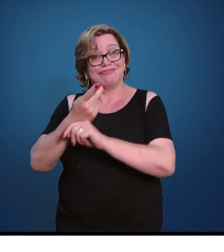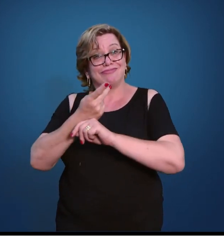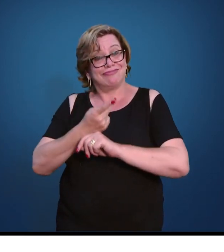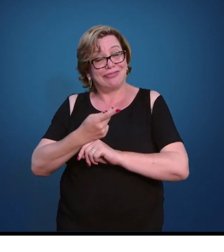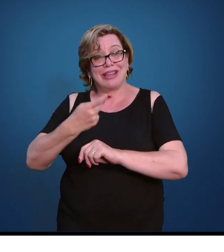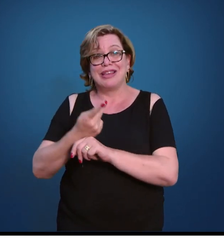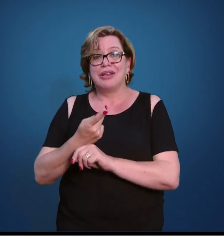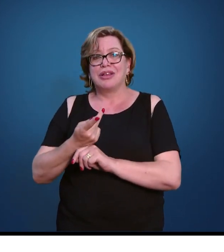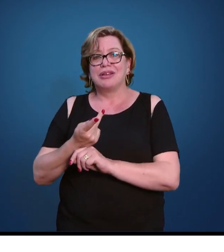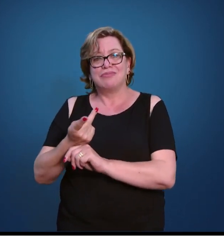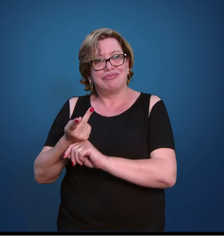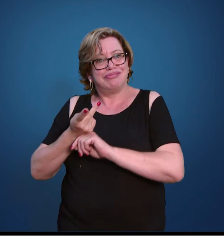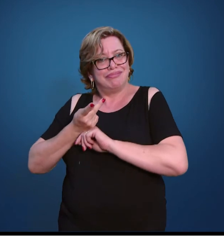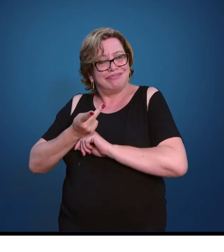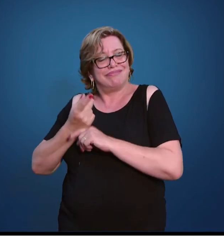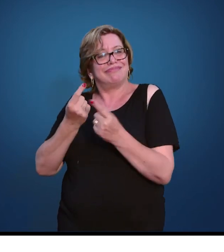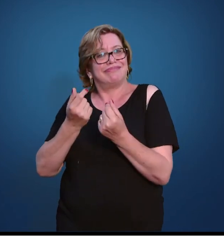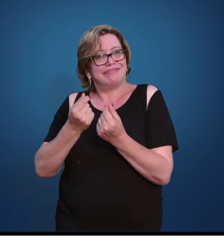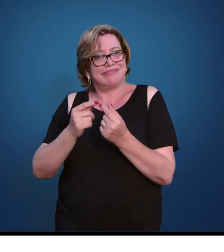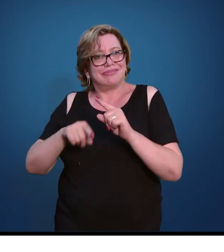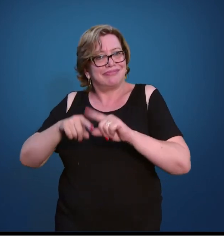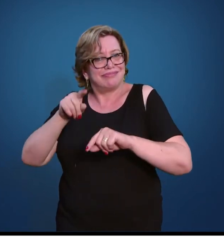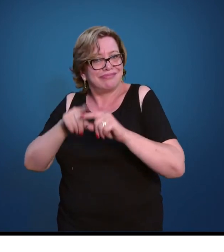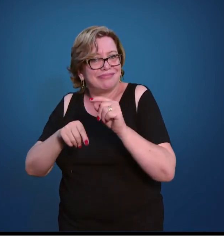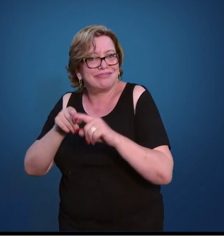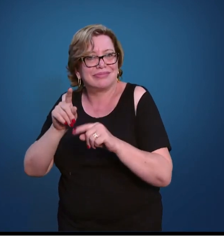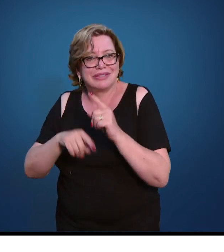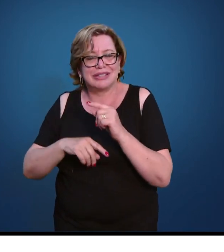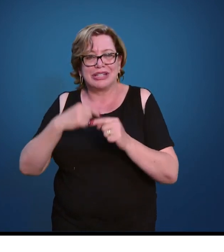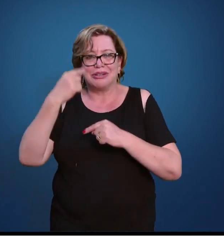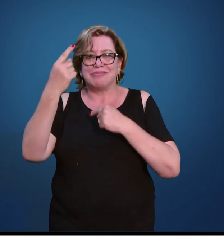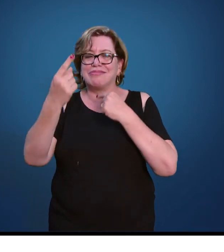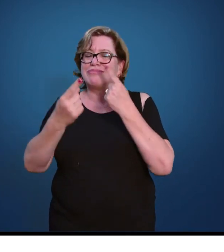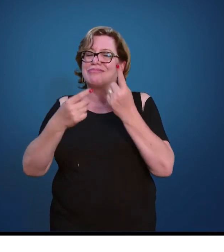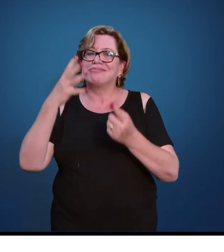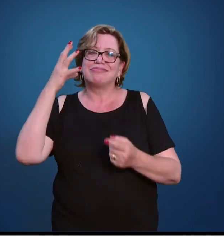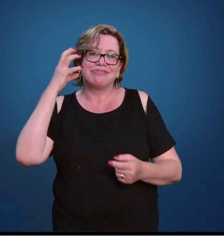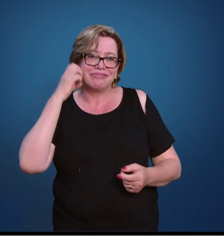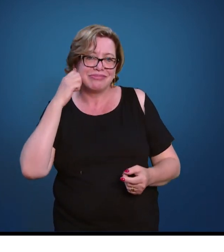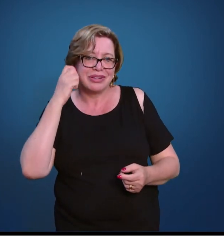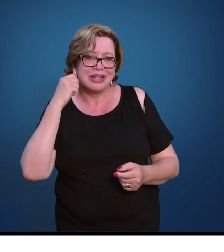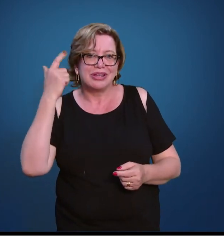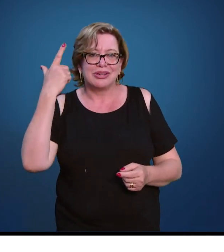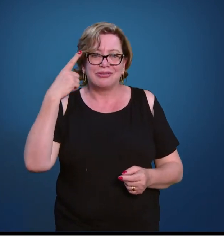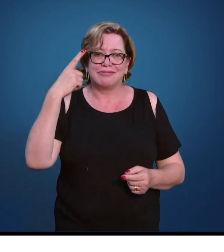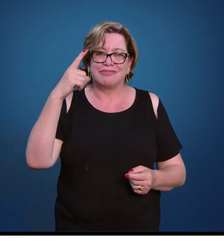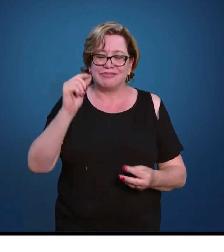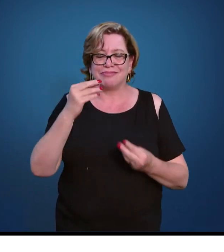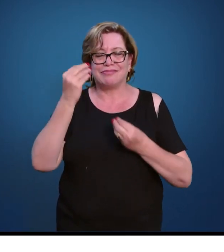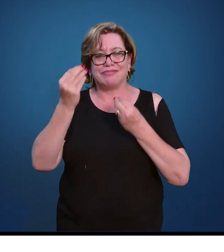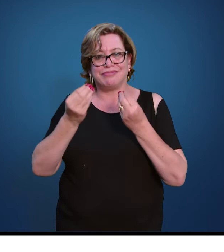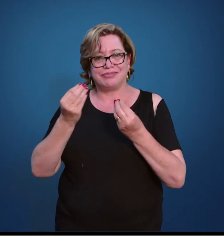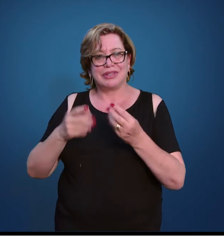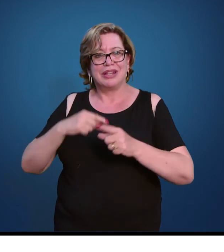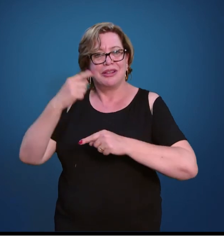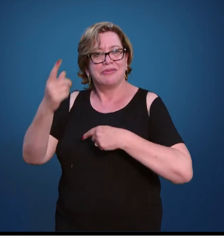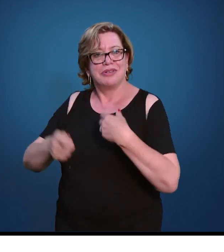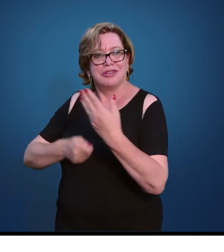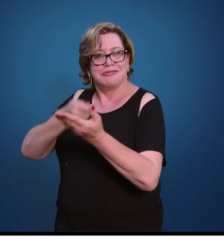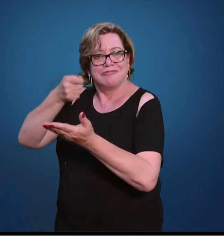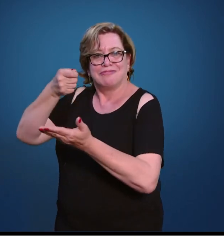transformado em mercadorias para que eu gere a minha atividade, gere meus caixas para que